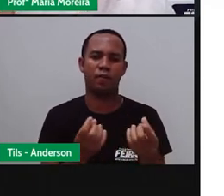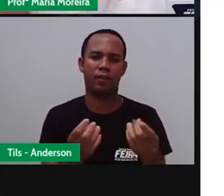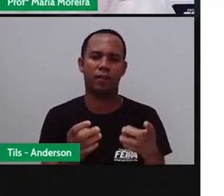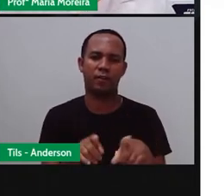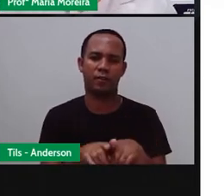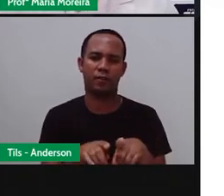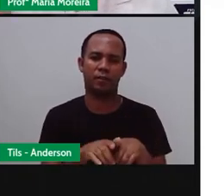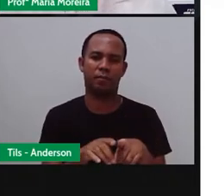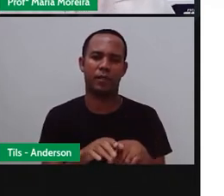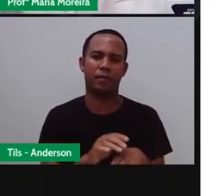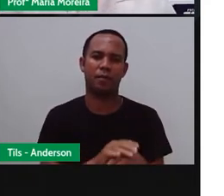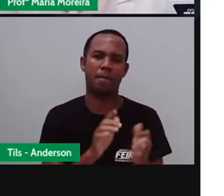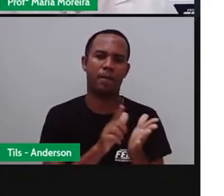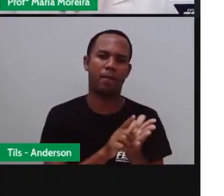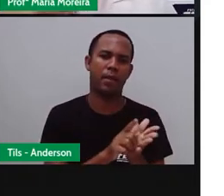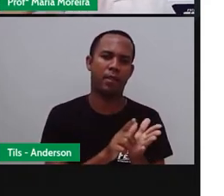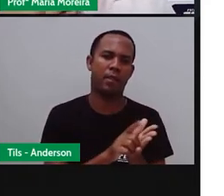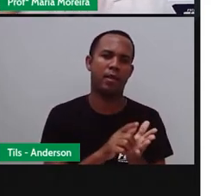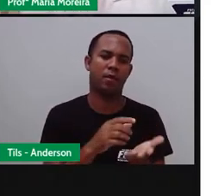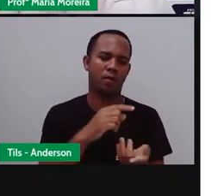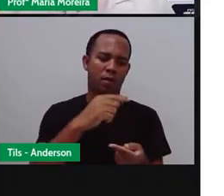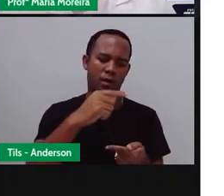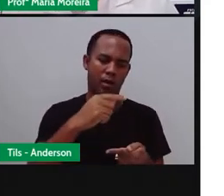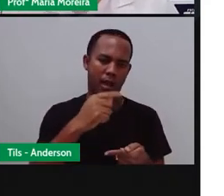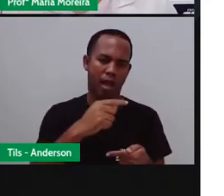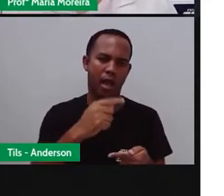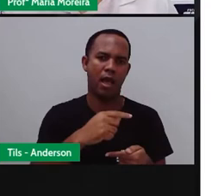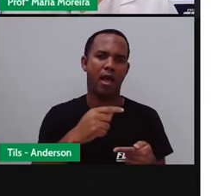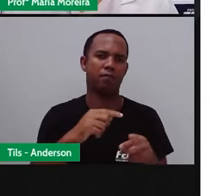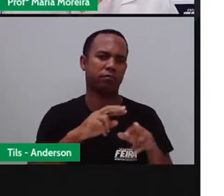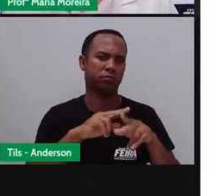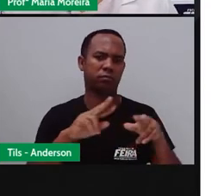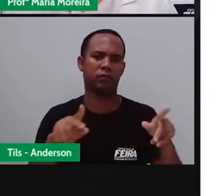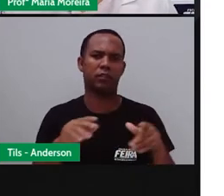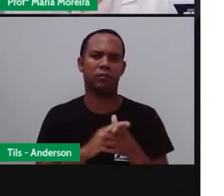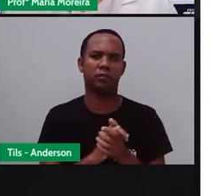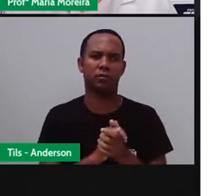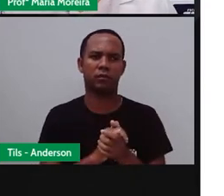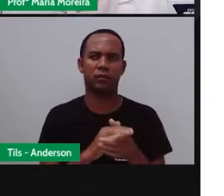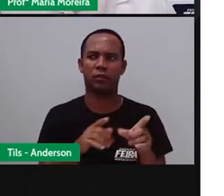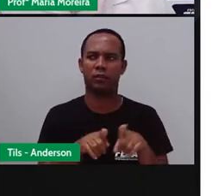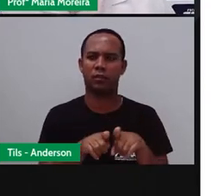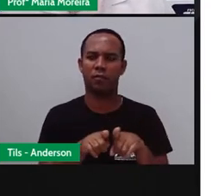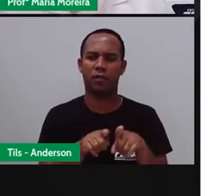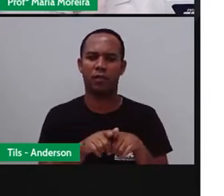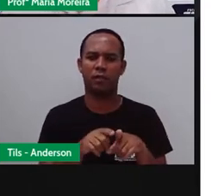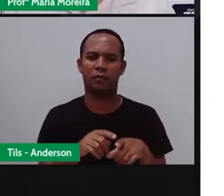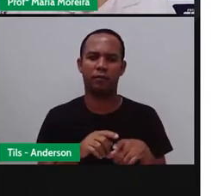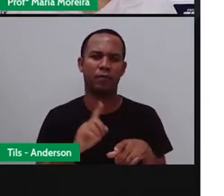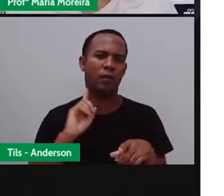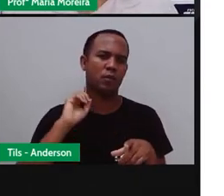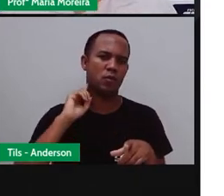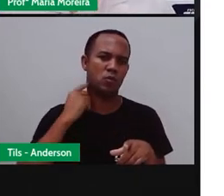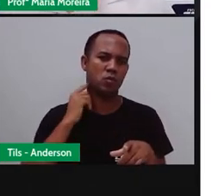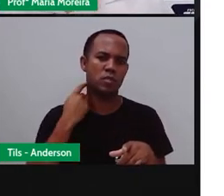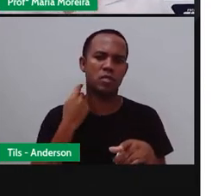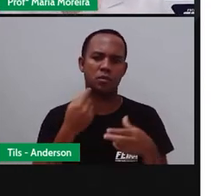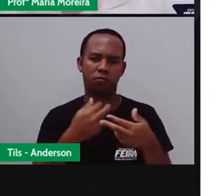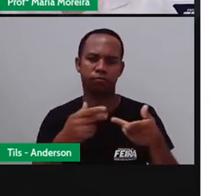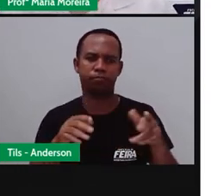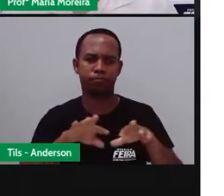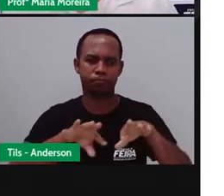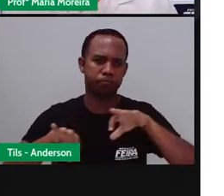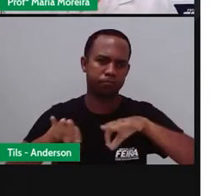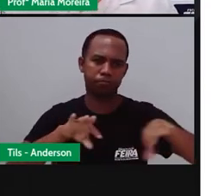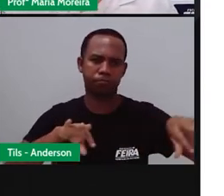Vivem de vender o papelão, de vender a garrafa PET, de vender o alumínio. Então, assim, esse tratamento do lixo, esse destino do lixo, essa coleta